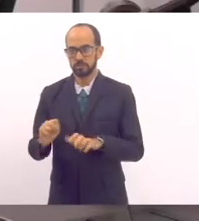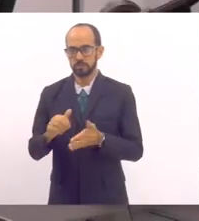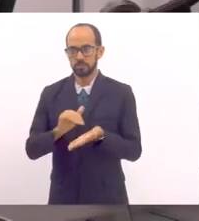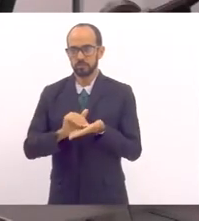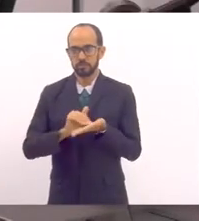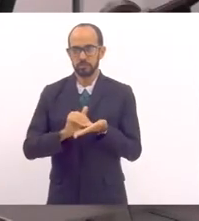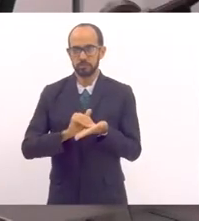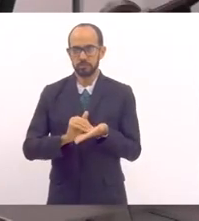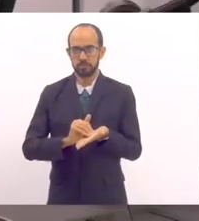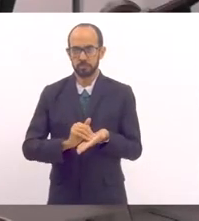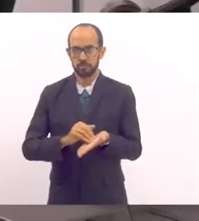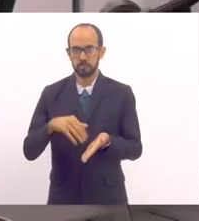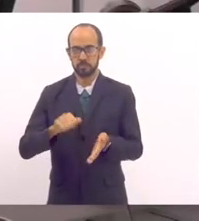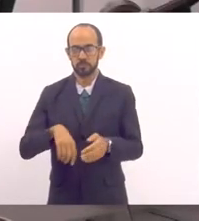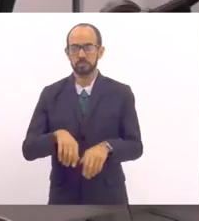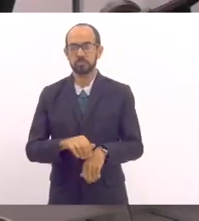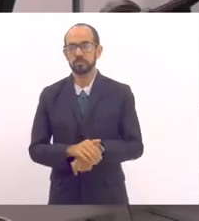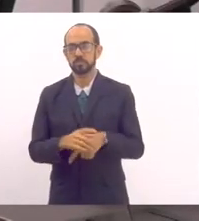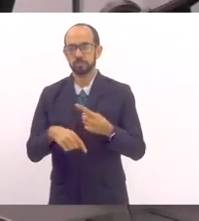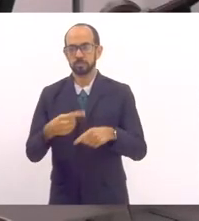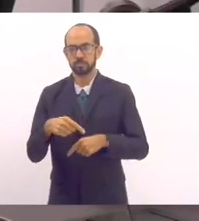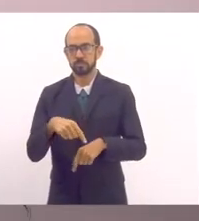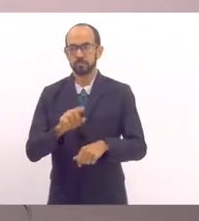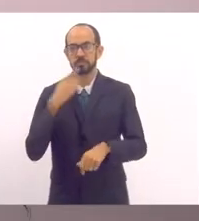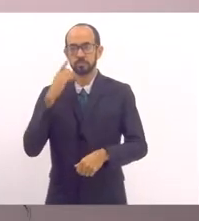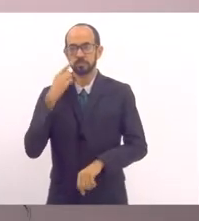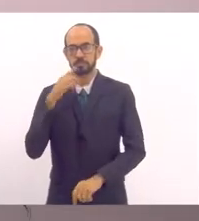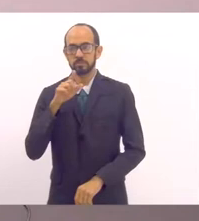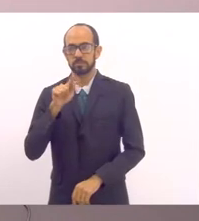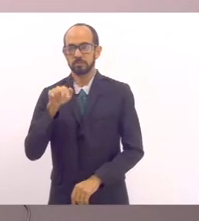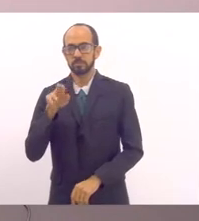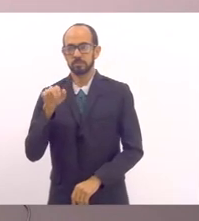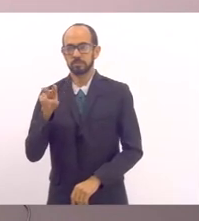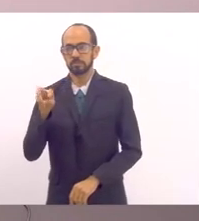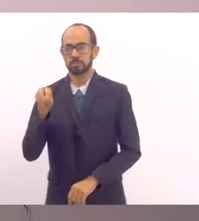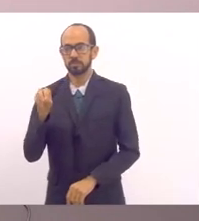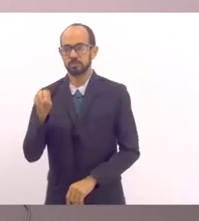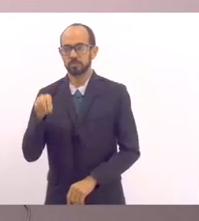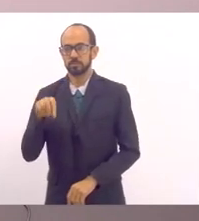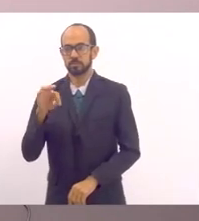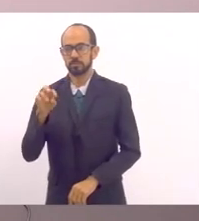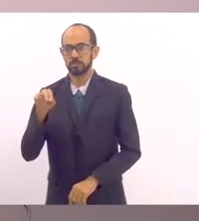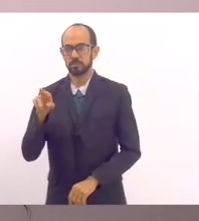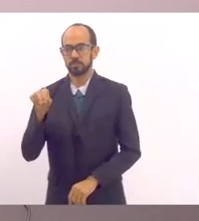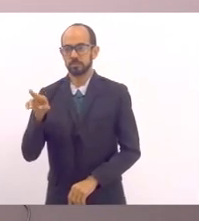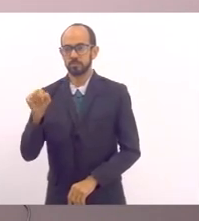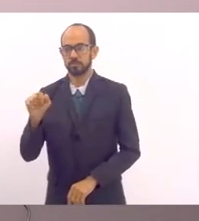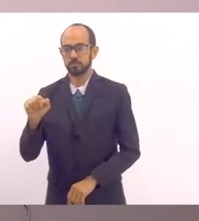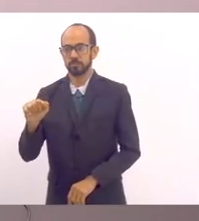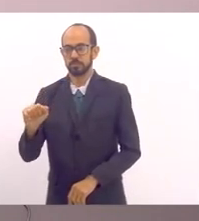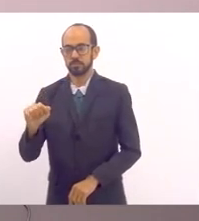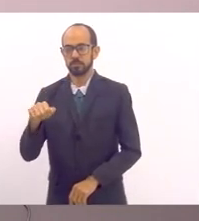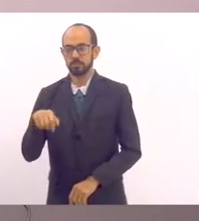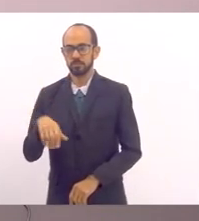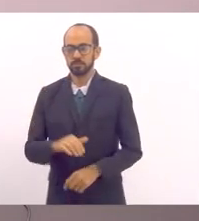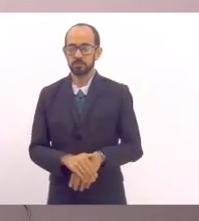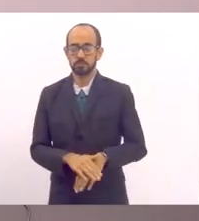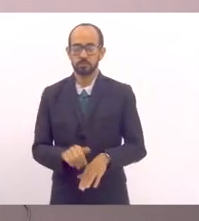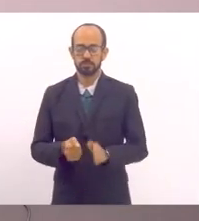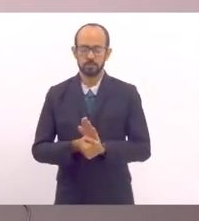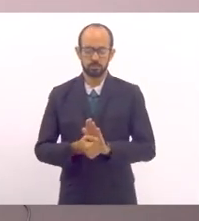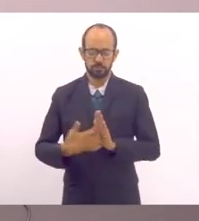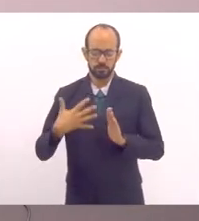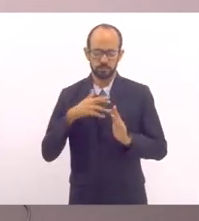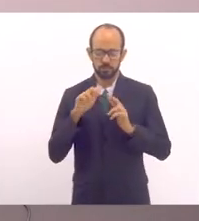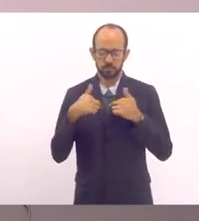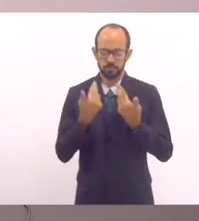do deputado Gustavo Tutuca, integra, né, a casa, e que em várias reuniões de